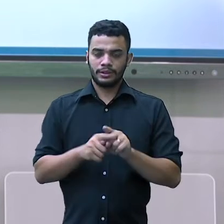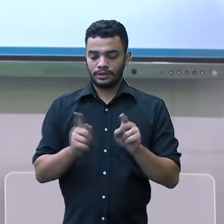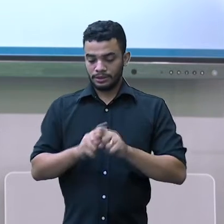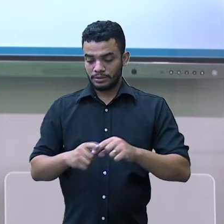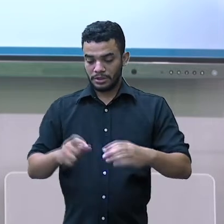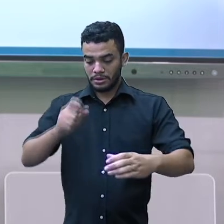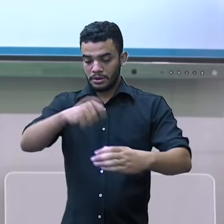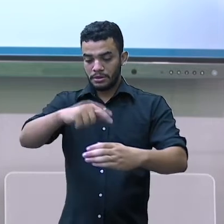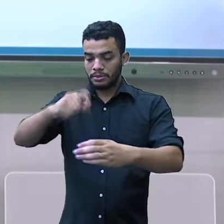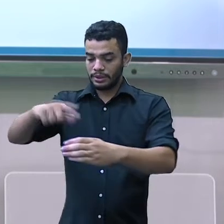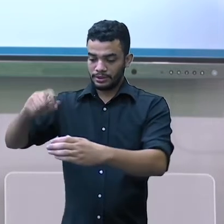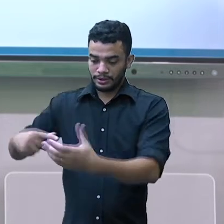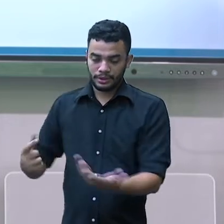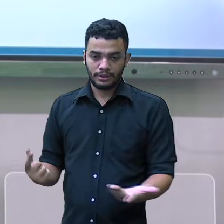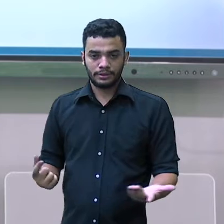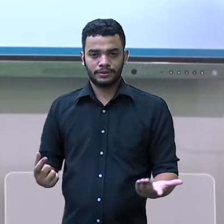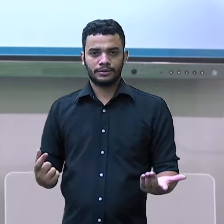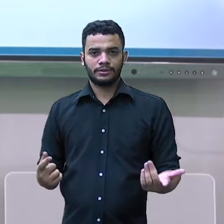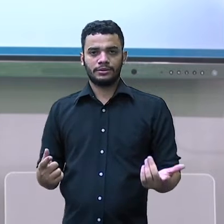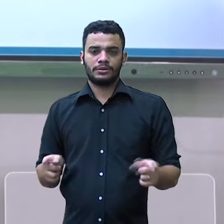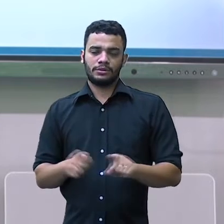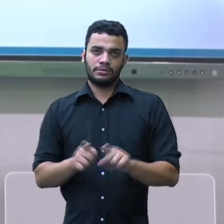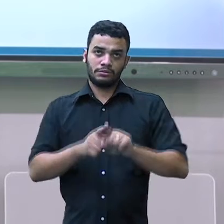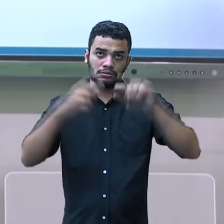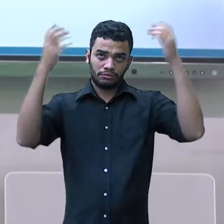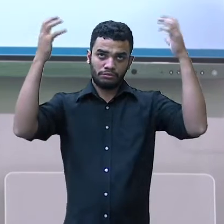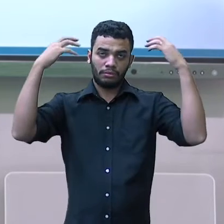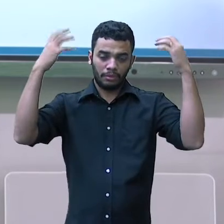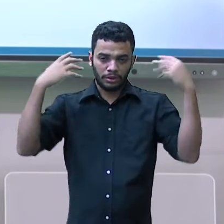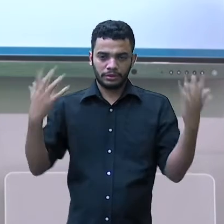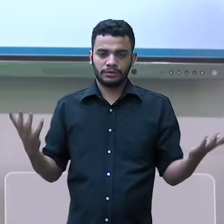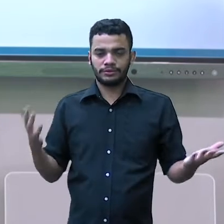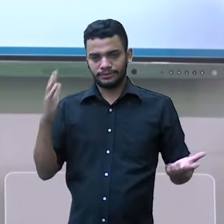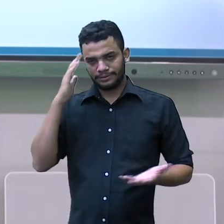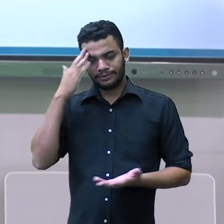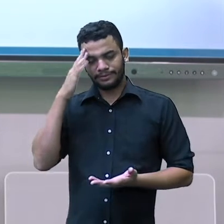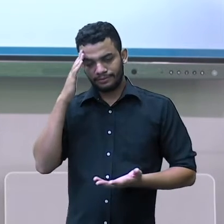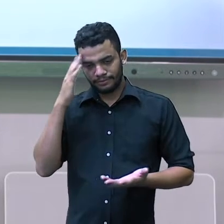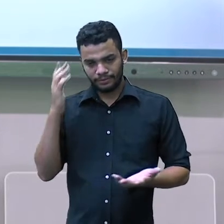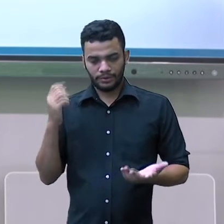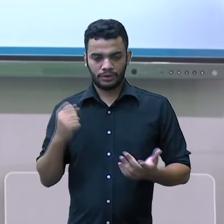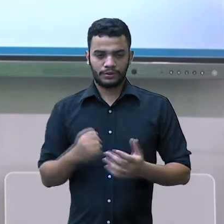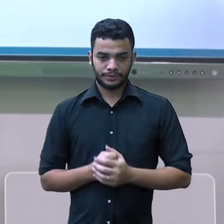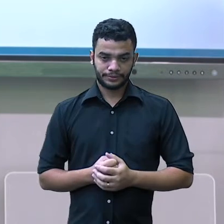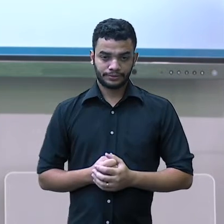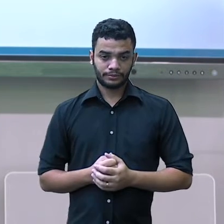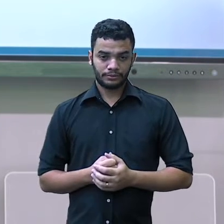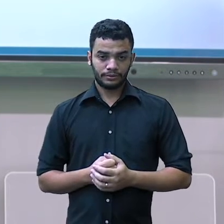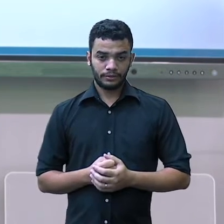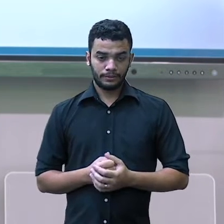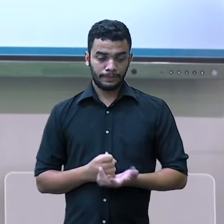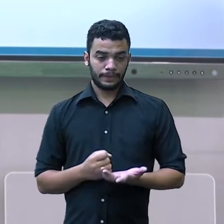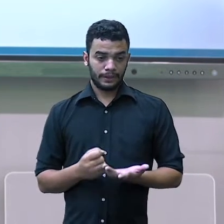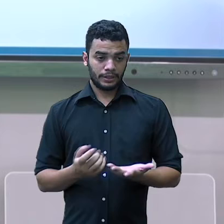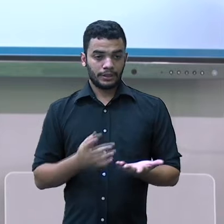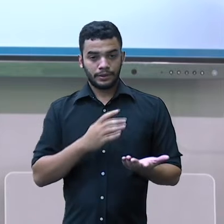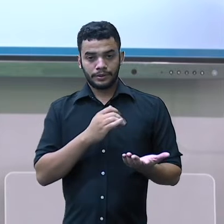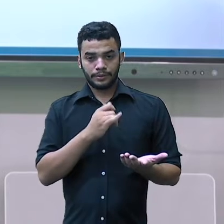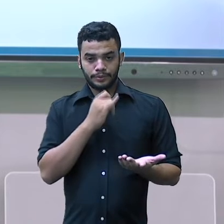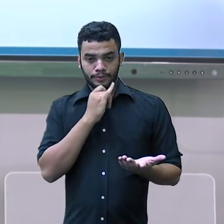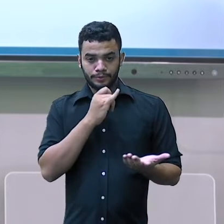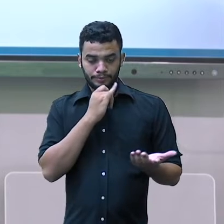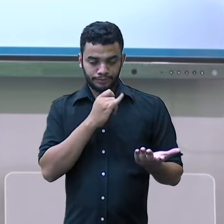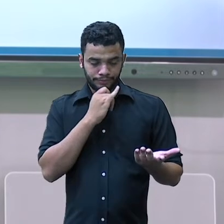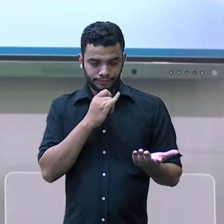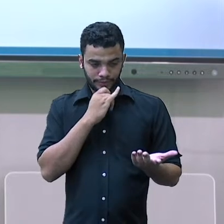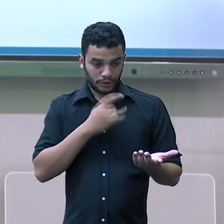nós encontramos, no meio da cidade ou em suas redondezas, passa-se um rio. E é deste